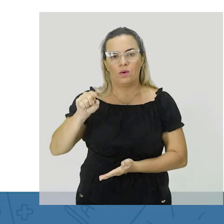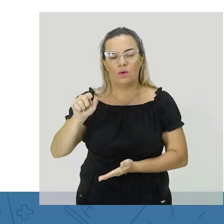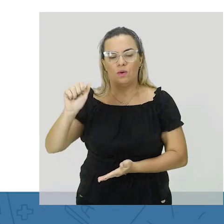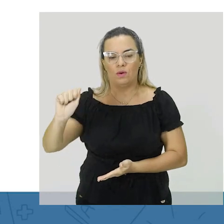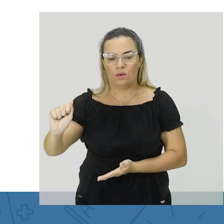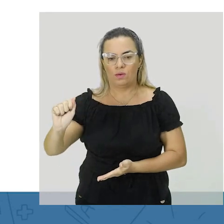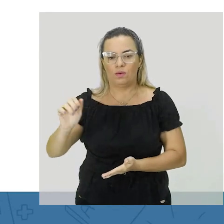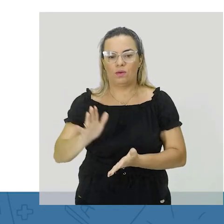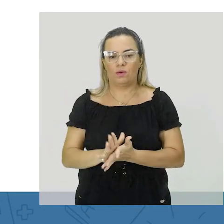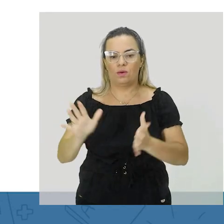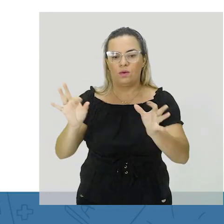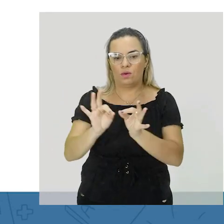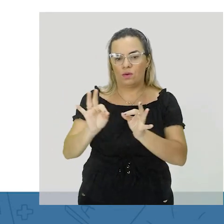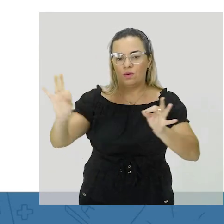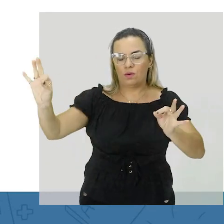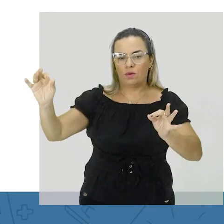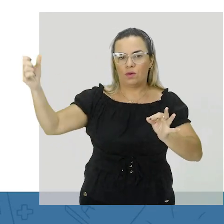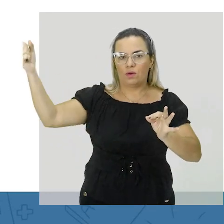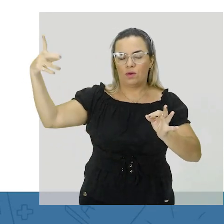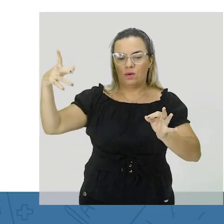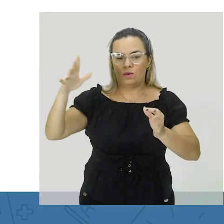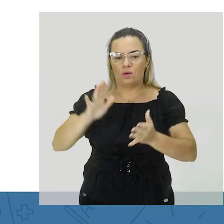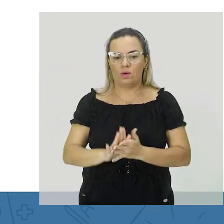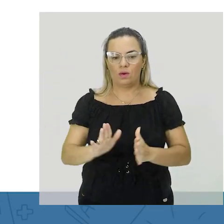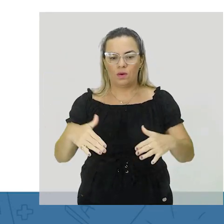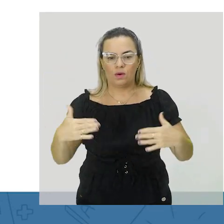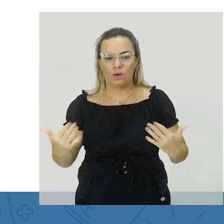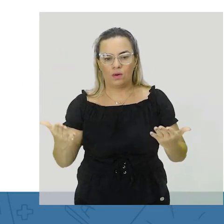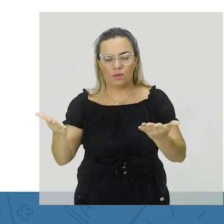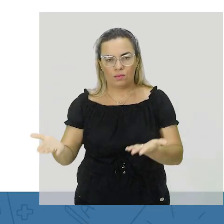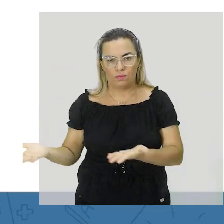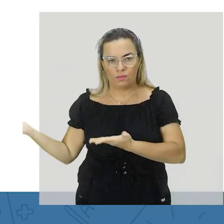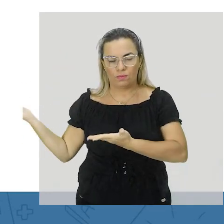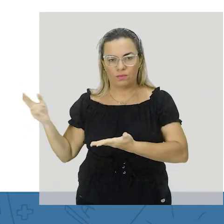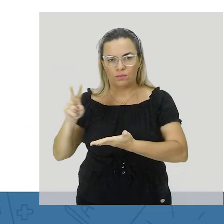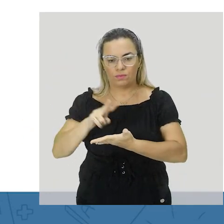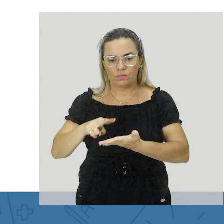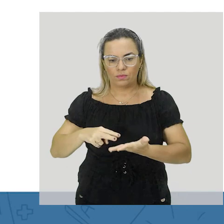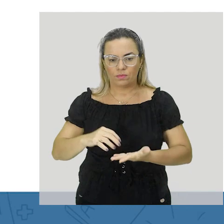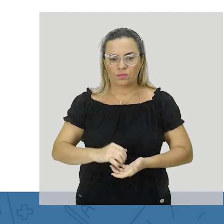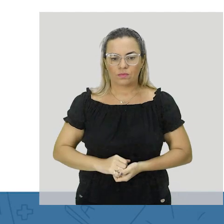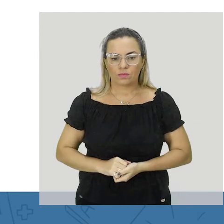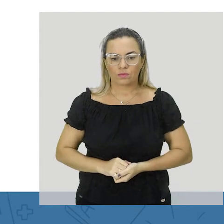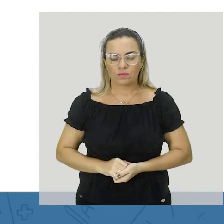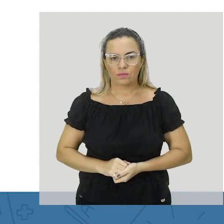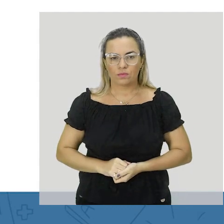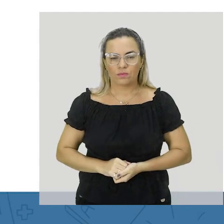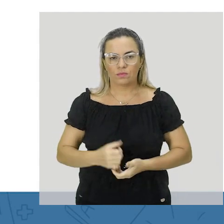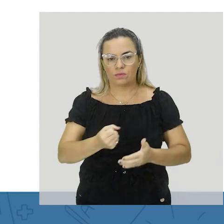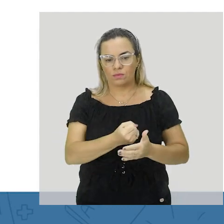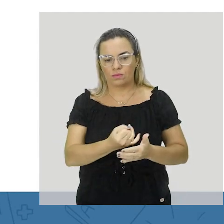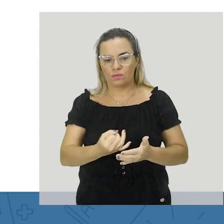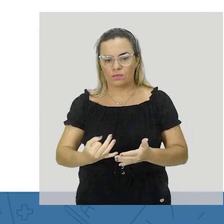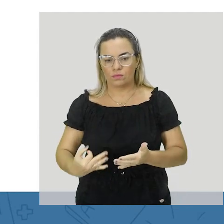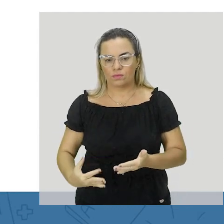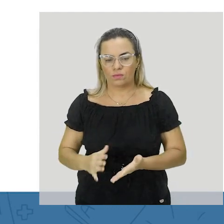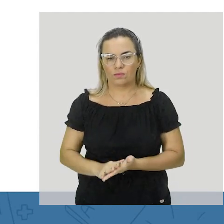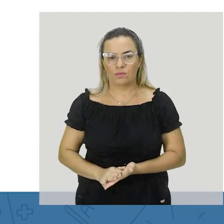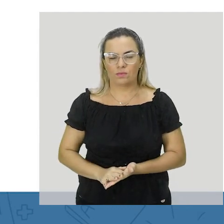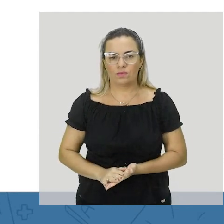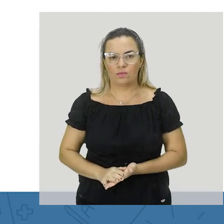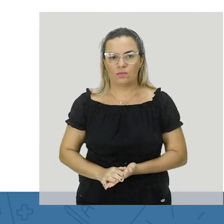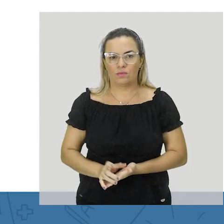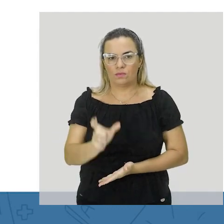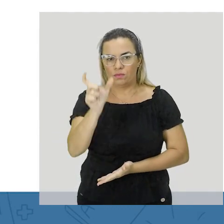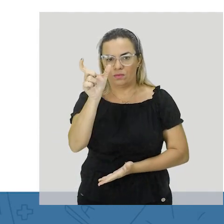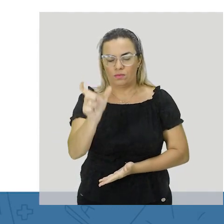certo? Então, a distância média ao Sol de Mercúrio, 0,39, de Vênus, 0,72, a Terra é 1, né, uma